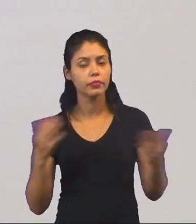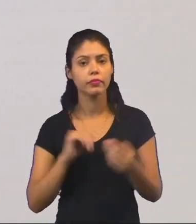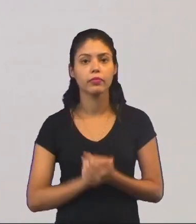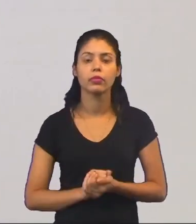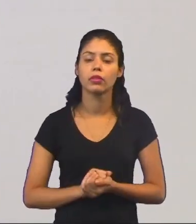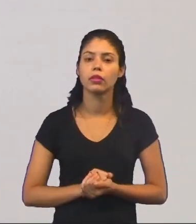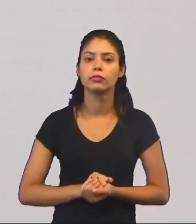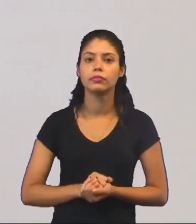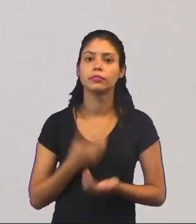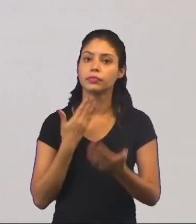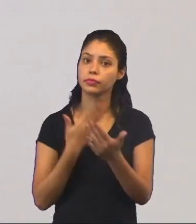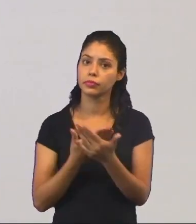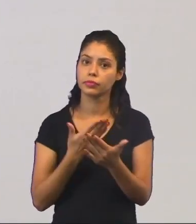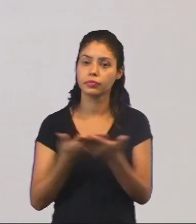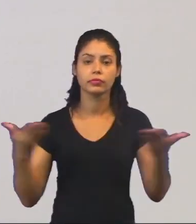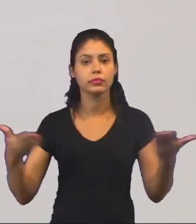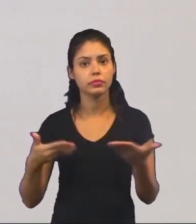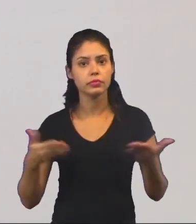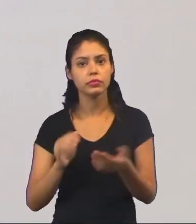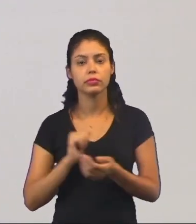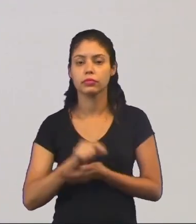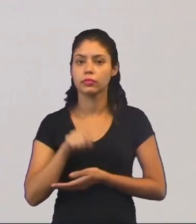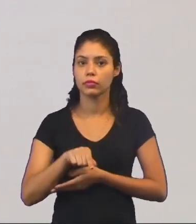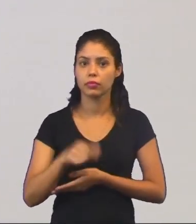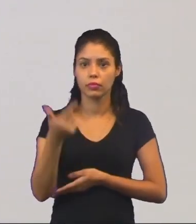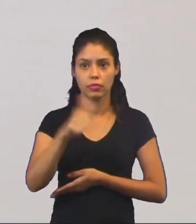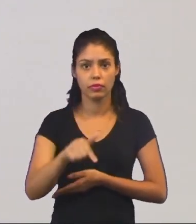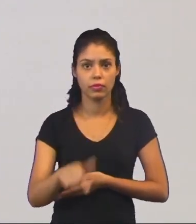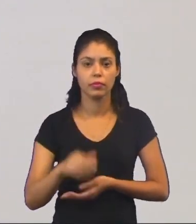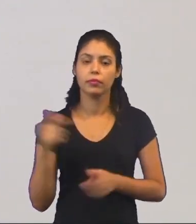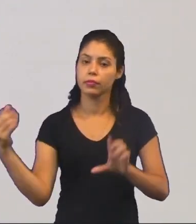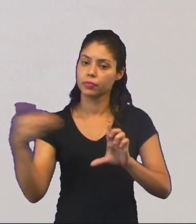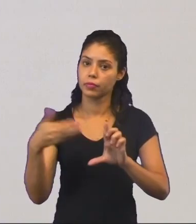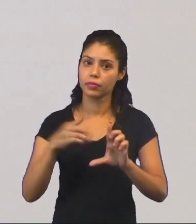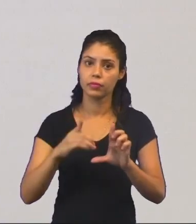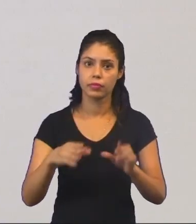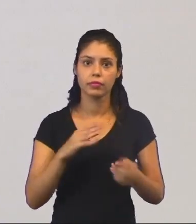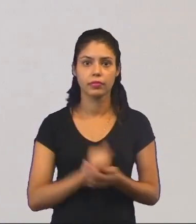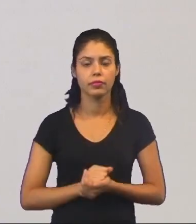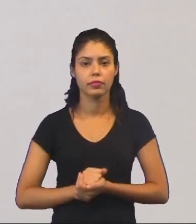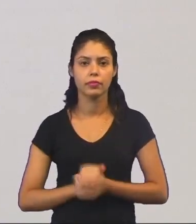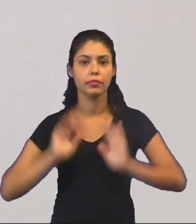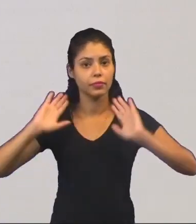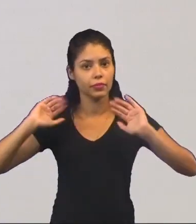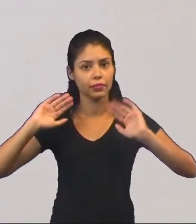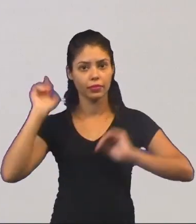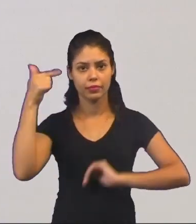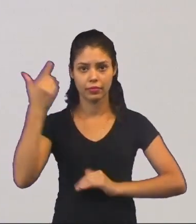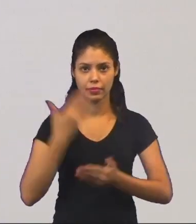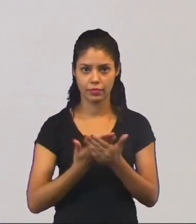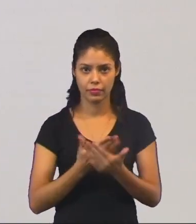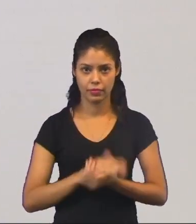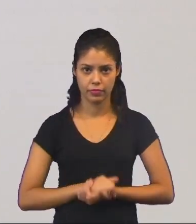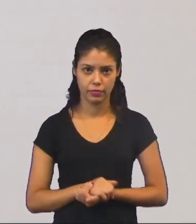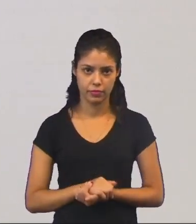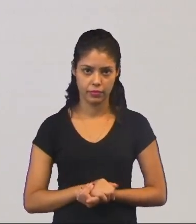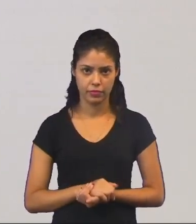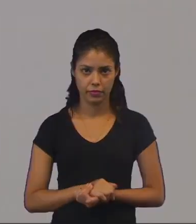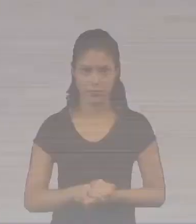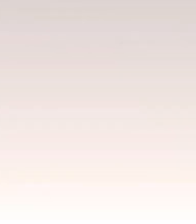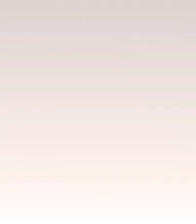Pessoal, essa foi a nossa aula de hoje. Para rever essa aula, acesse a plataforma Eduque. E até a próxima aula.